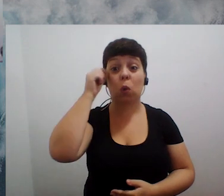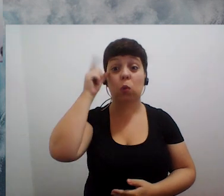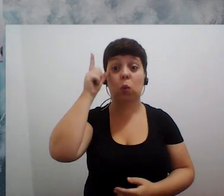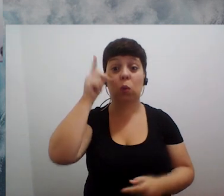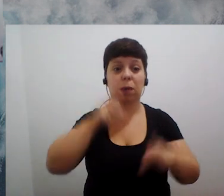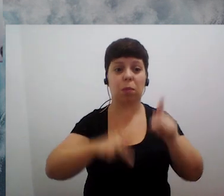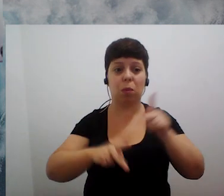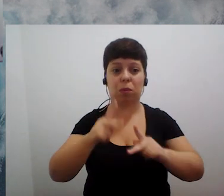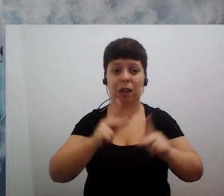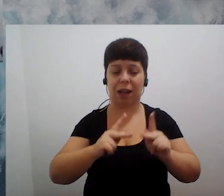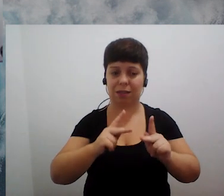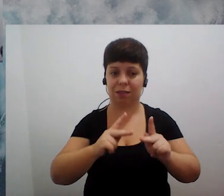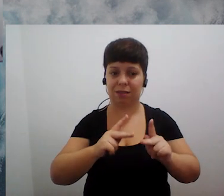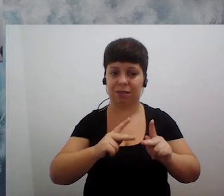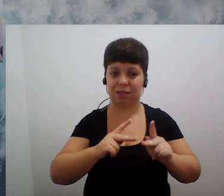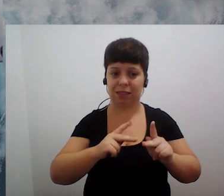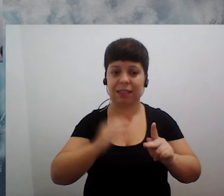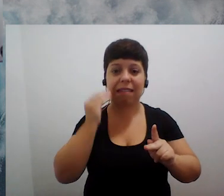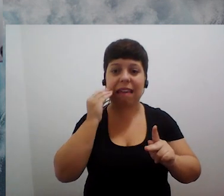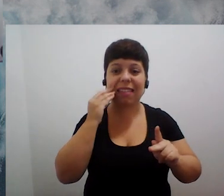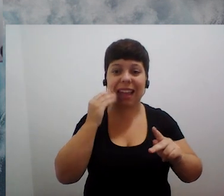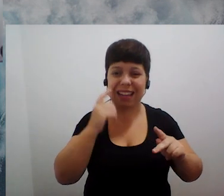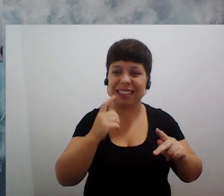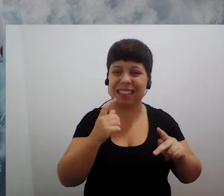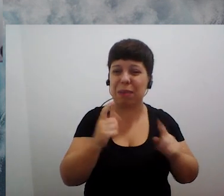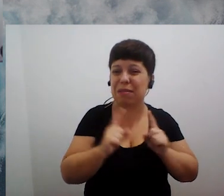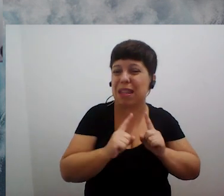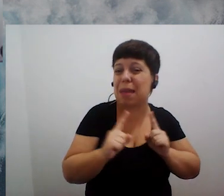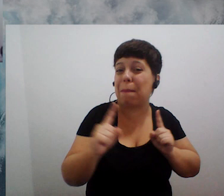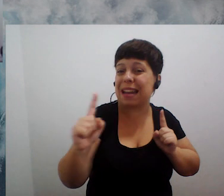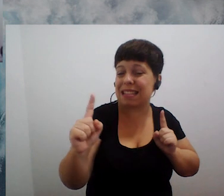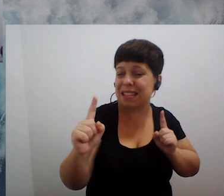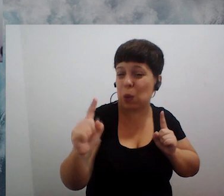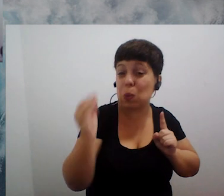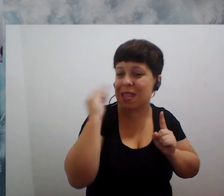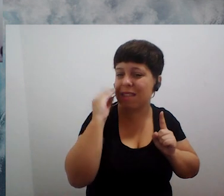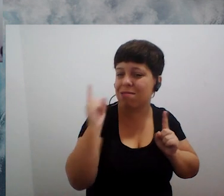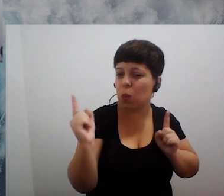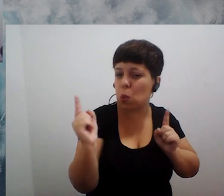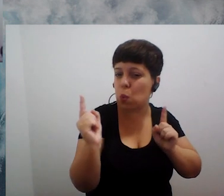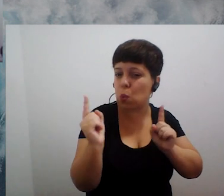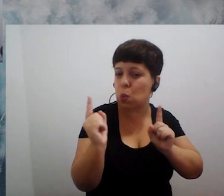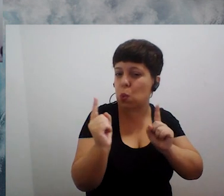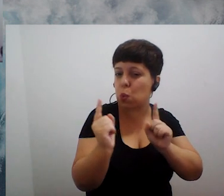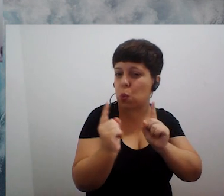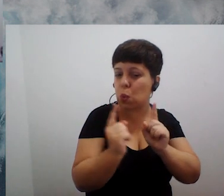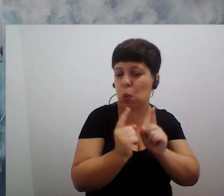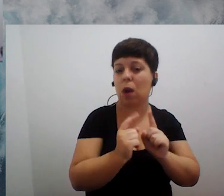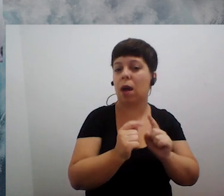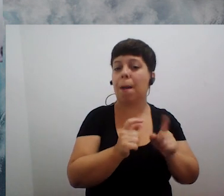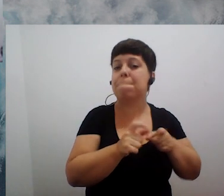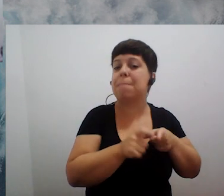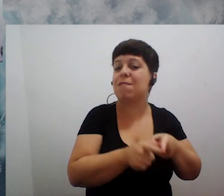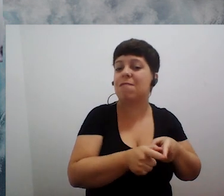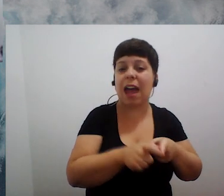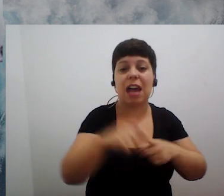cultura popular, a gente está reconstruindo essas rupturas que existem entre o ser periférico e todo o